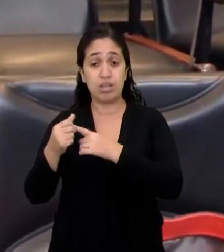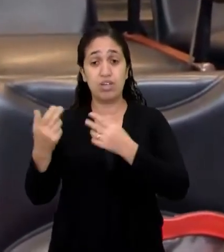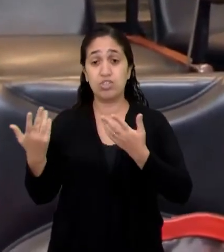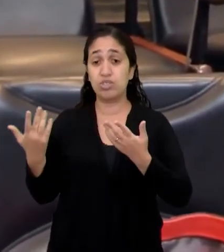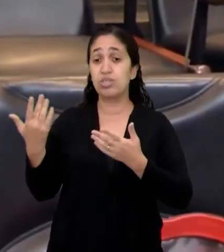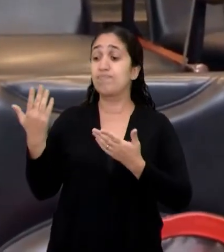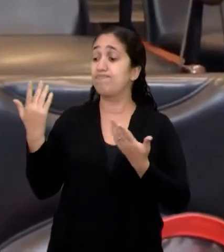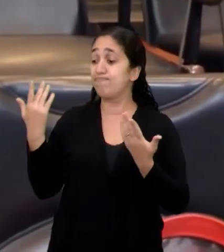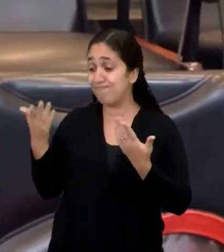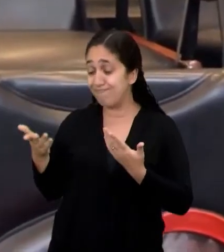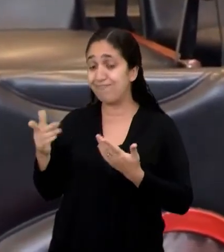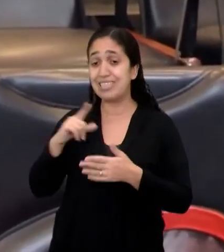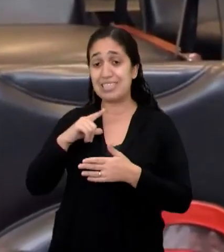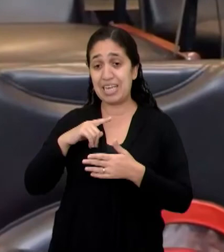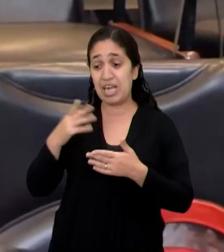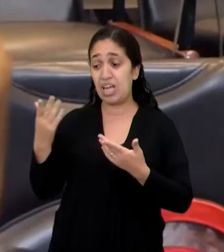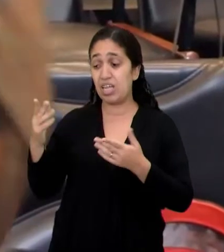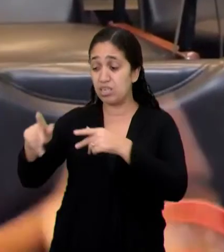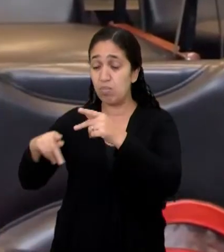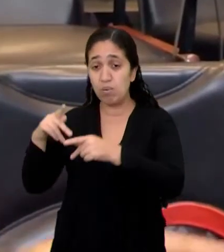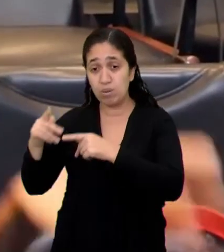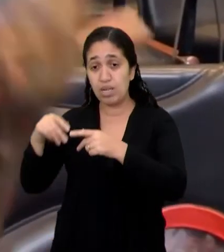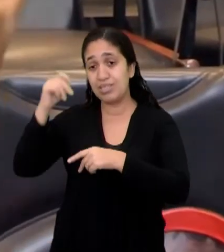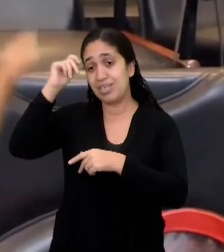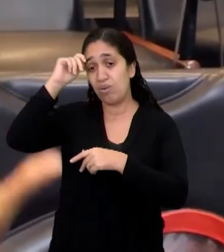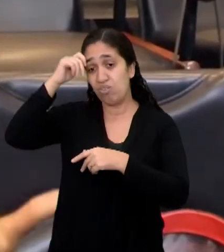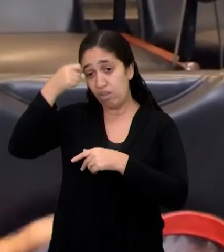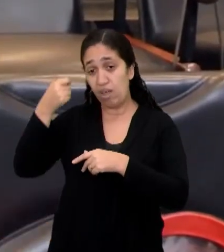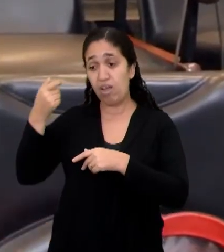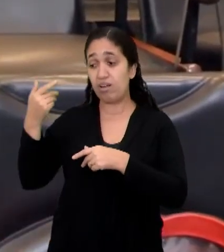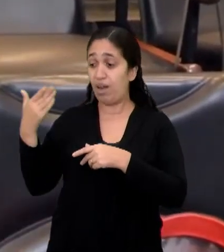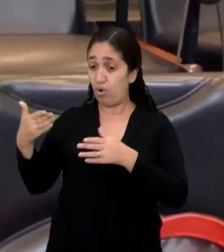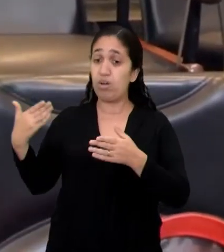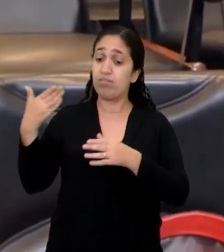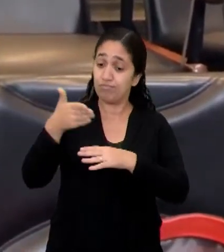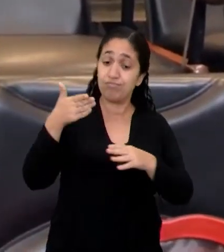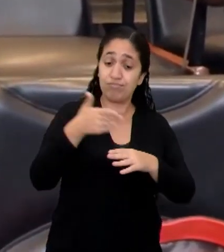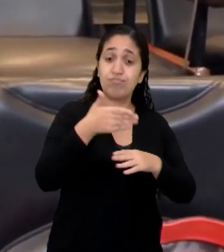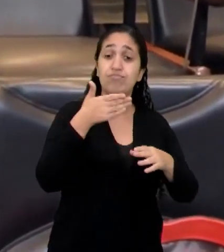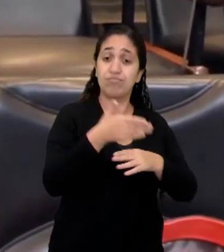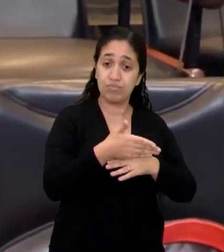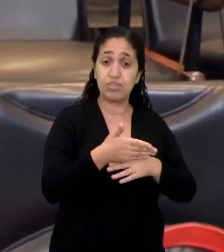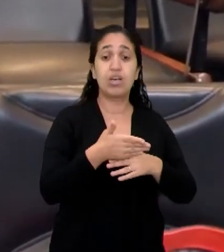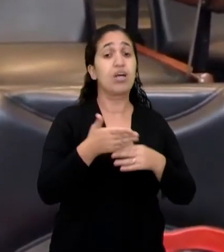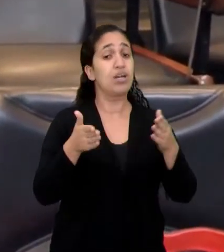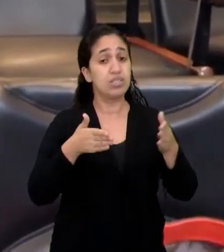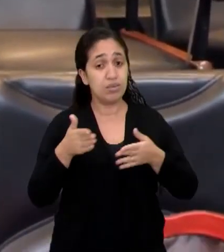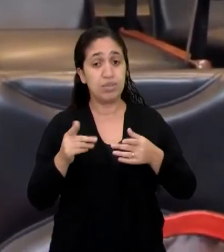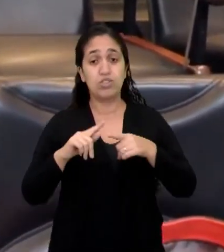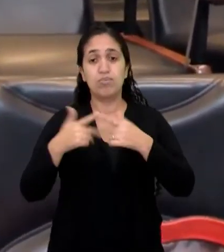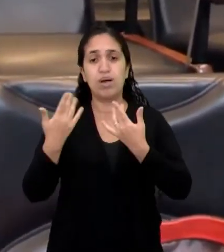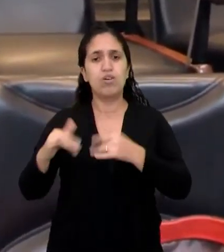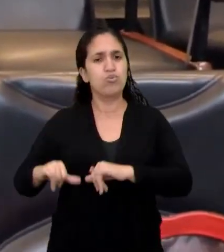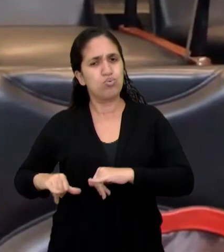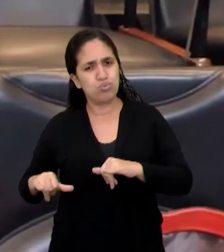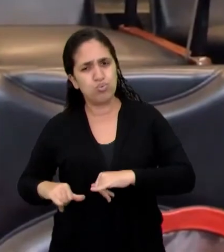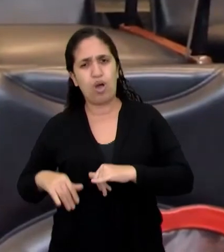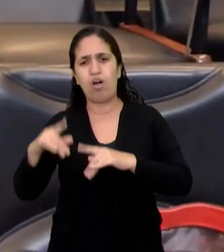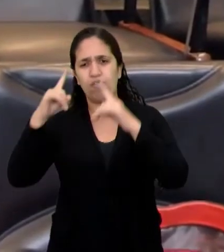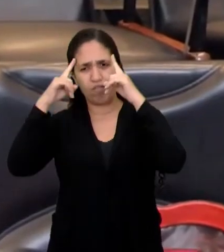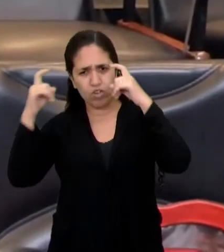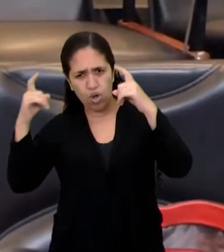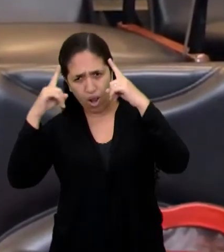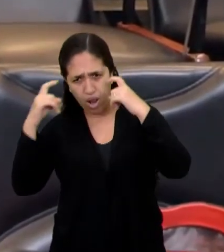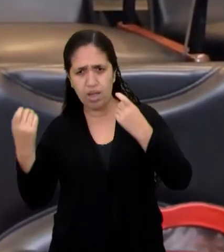que nos últimos anos a população negra conseguiu acessar espaços que não conseguia, mas ainda ao mesmo tempo sofrendo violências e violação dos